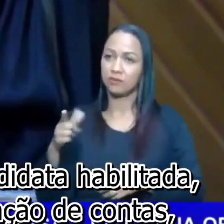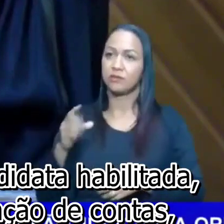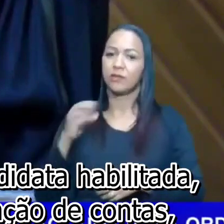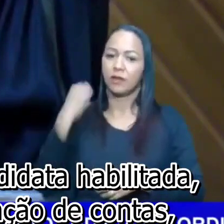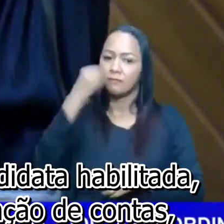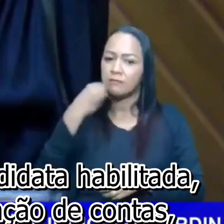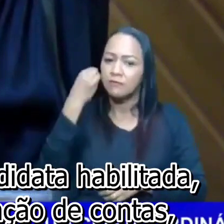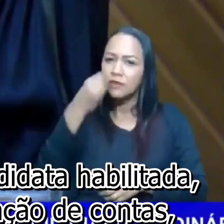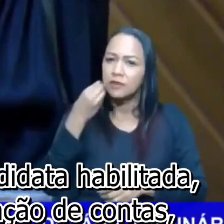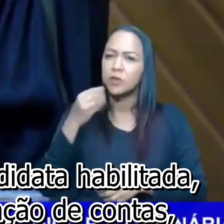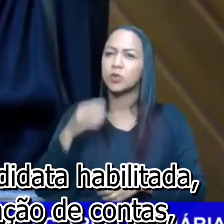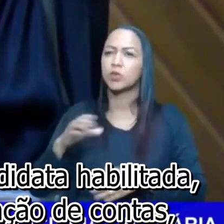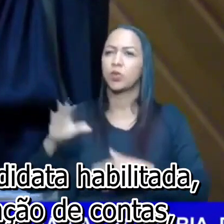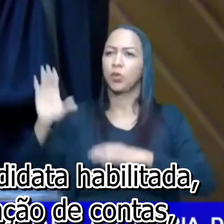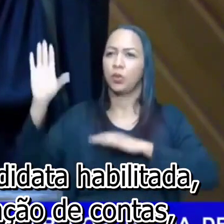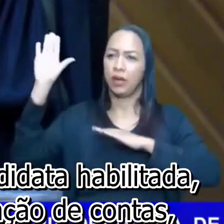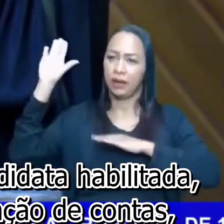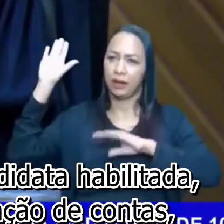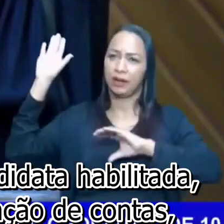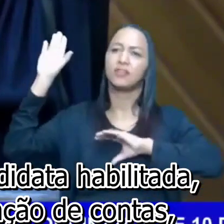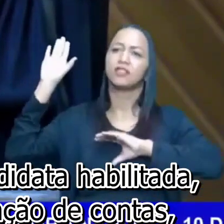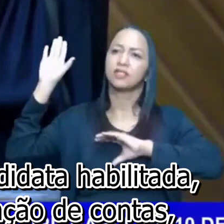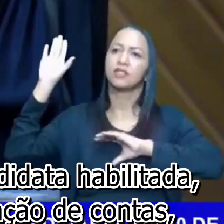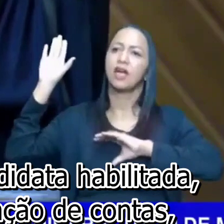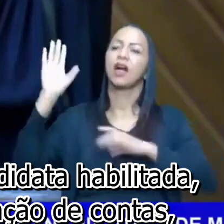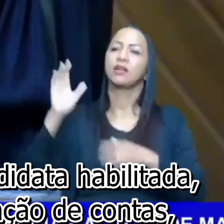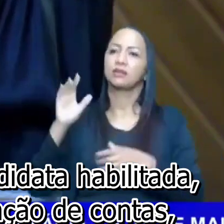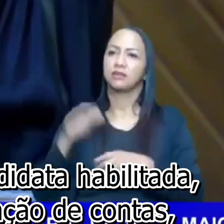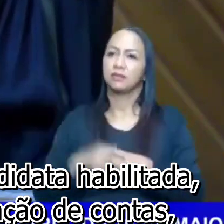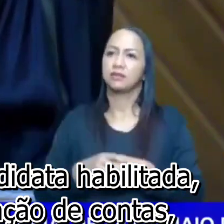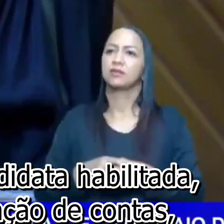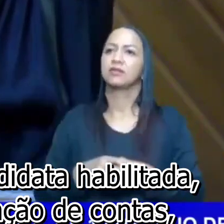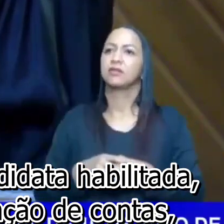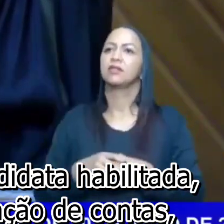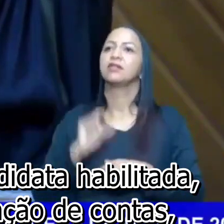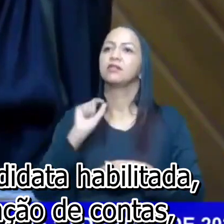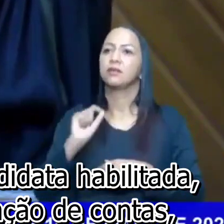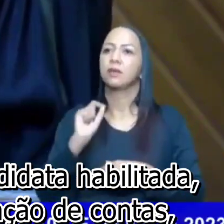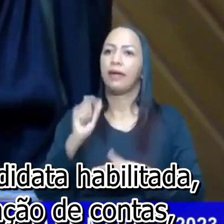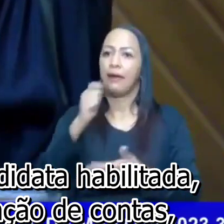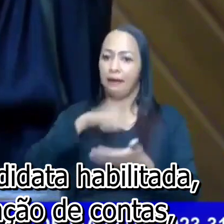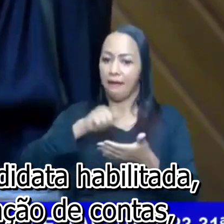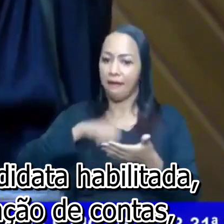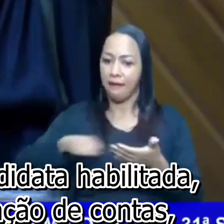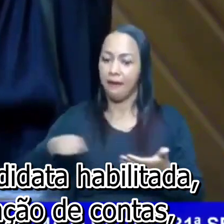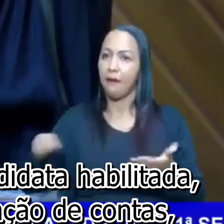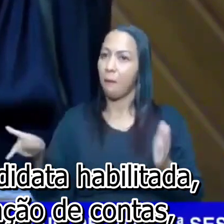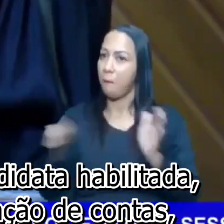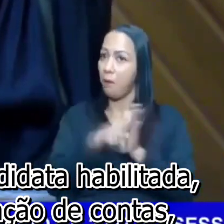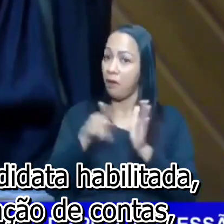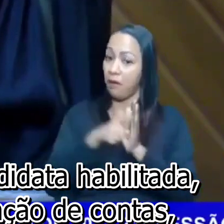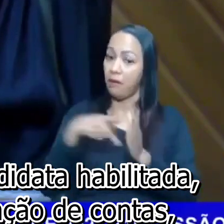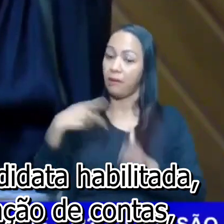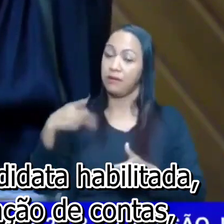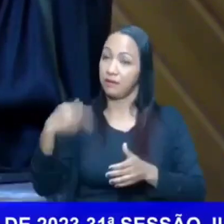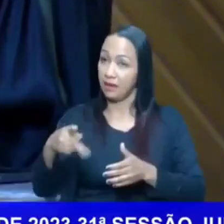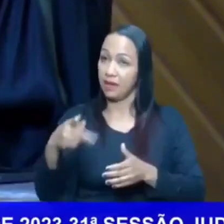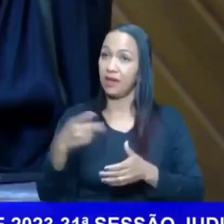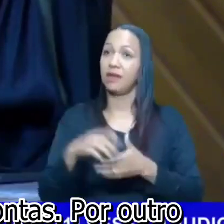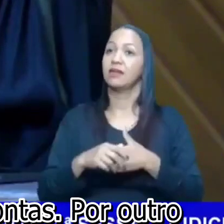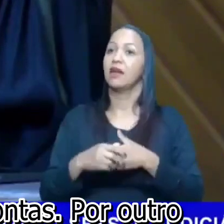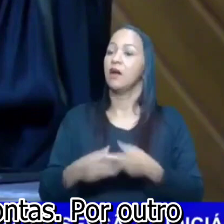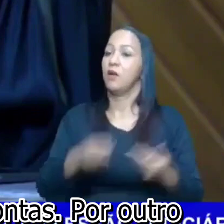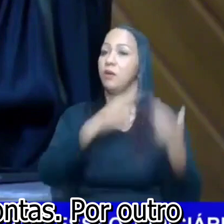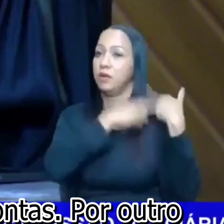que a própria candidata habilitada, contadora habilitada, é quem assina a própria prestação de contas, atuando